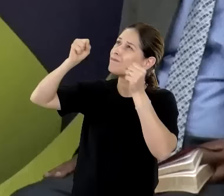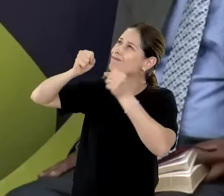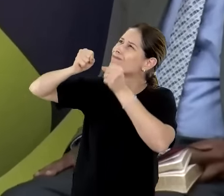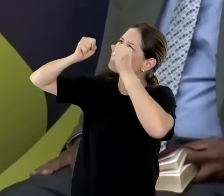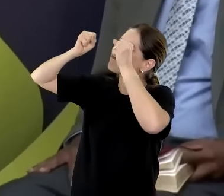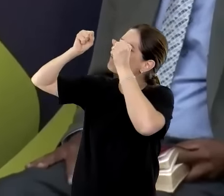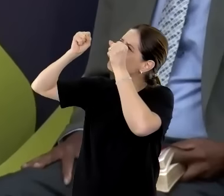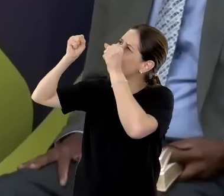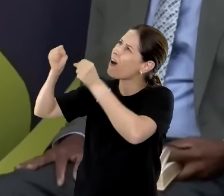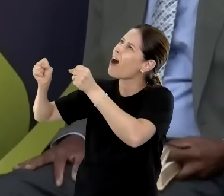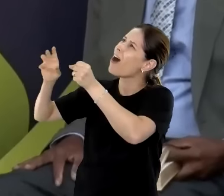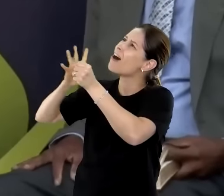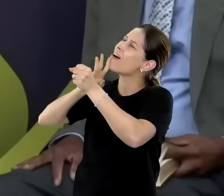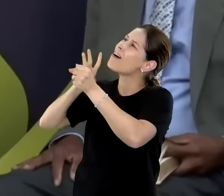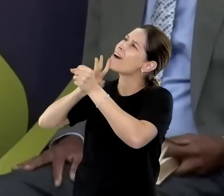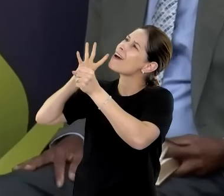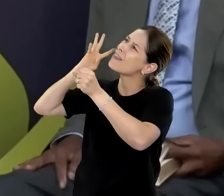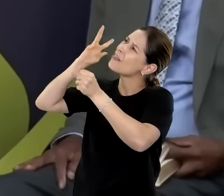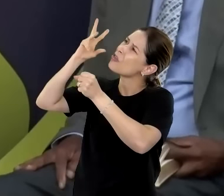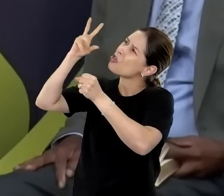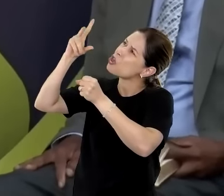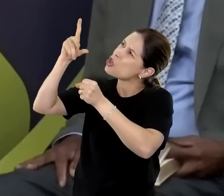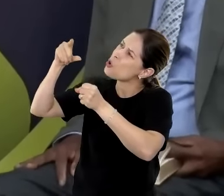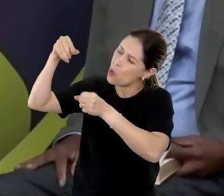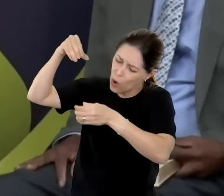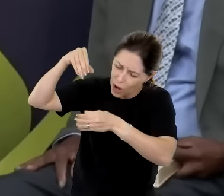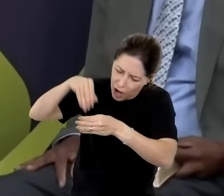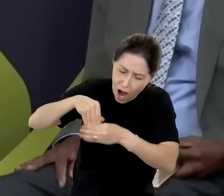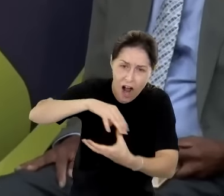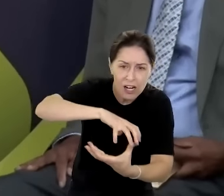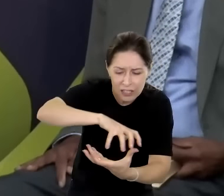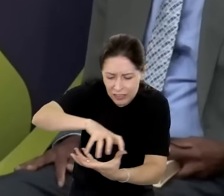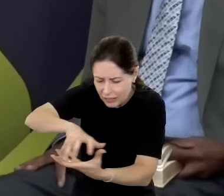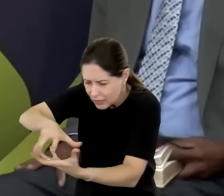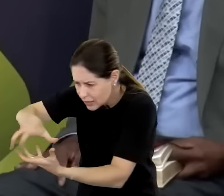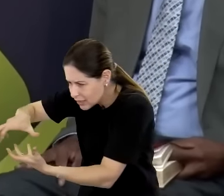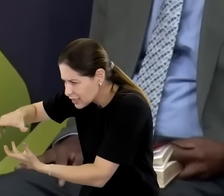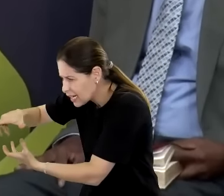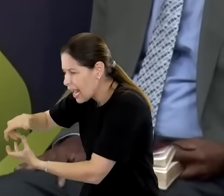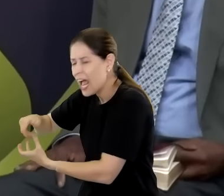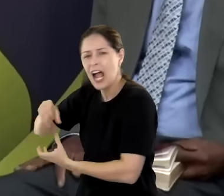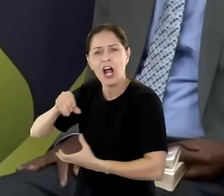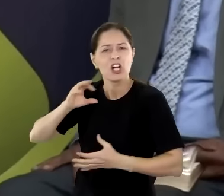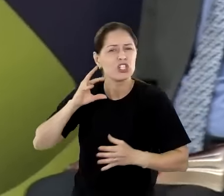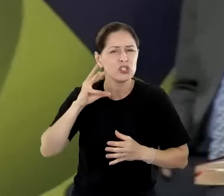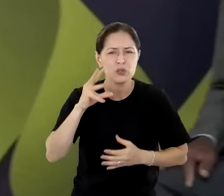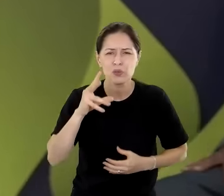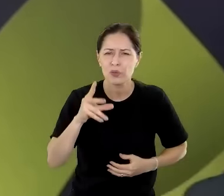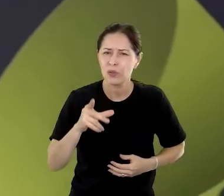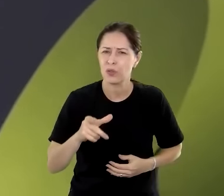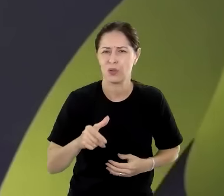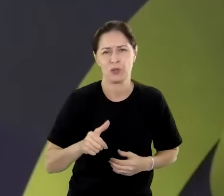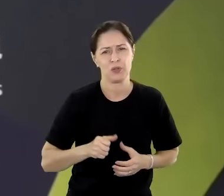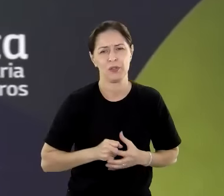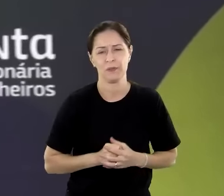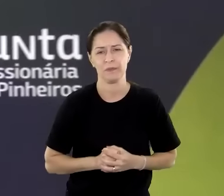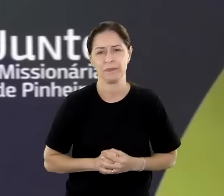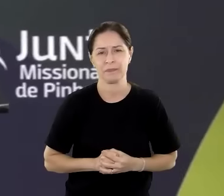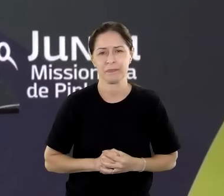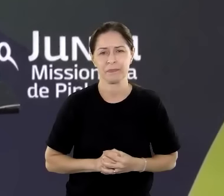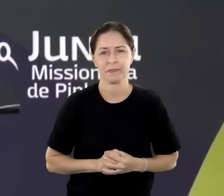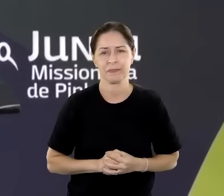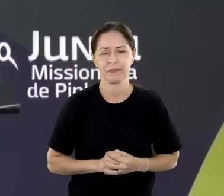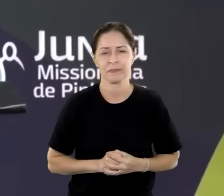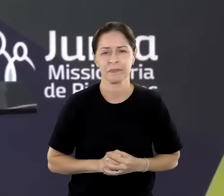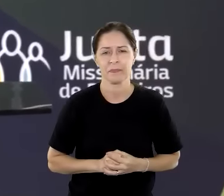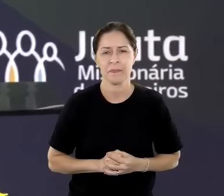mede as águas na concha da sua mão, o seu Pai é o que pesa o pé das montanhas em balança de precisão, o seu Pai é o que mede os céus a